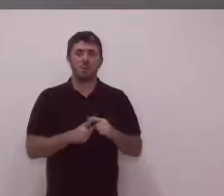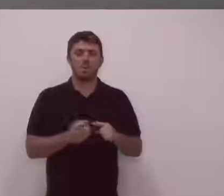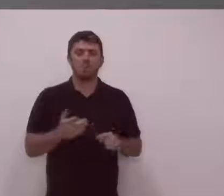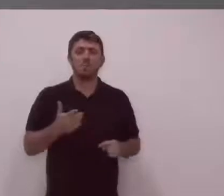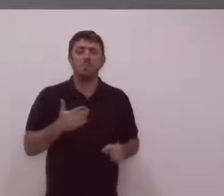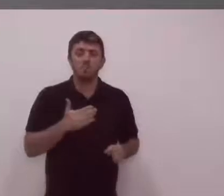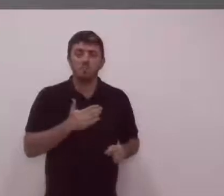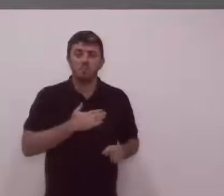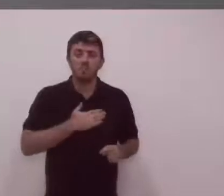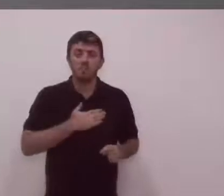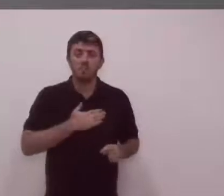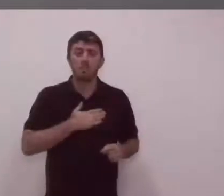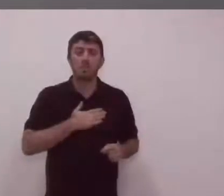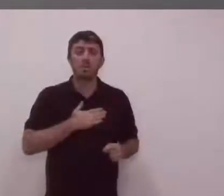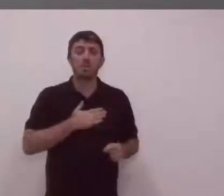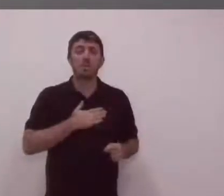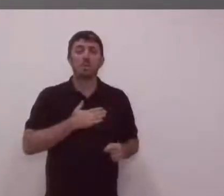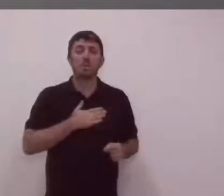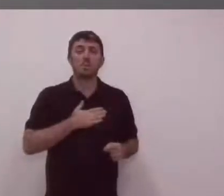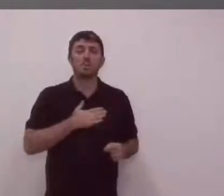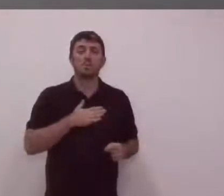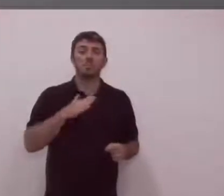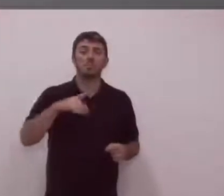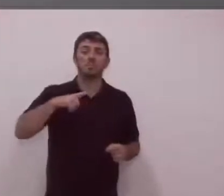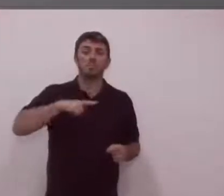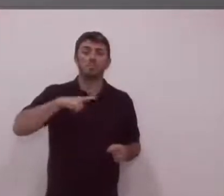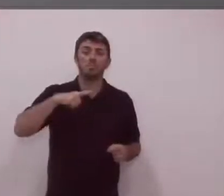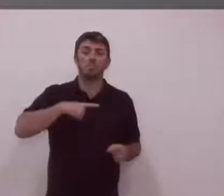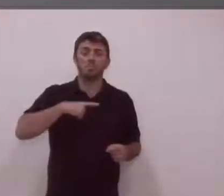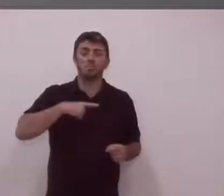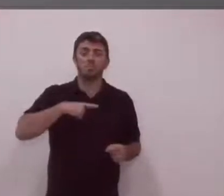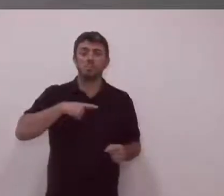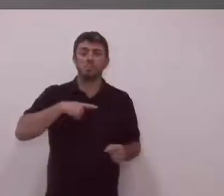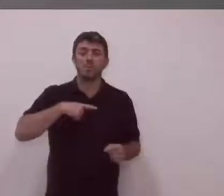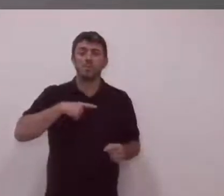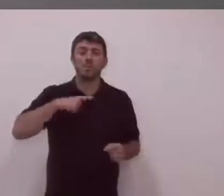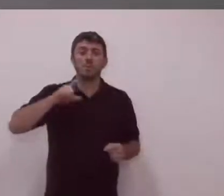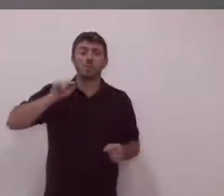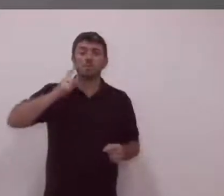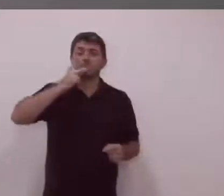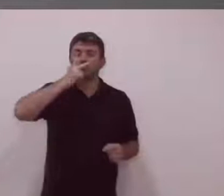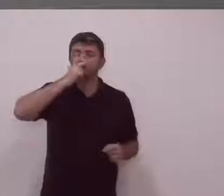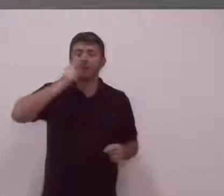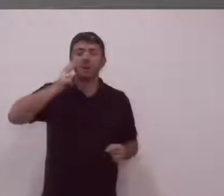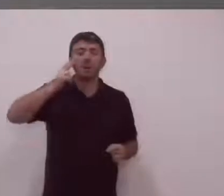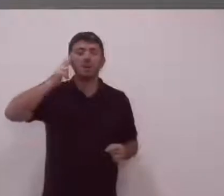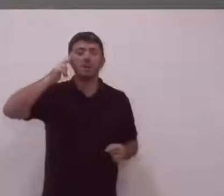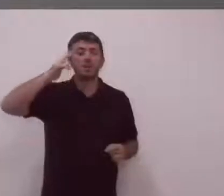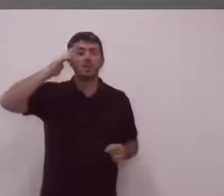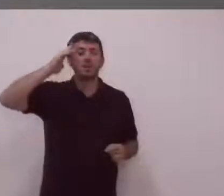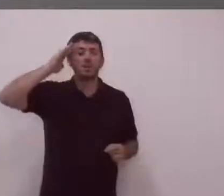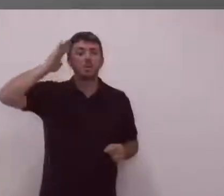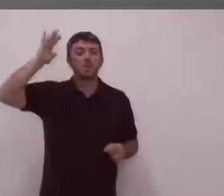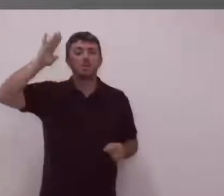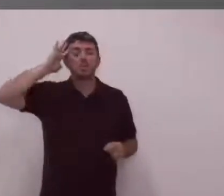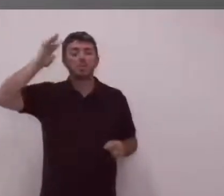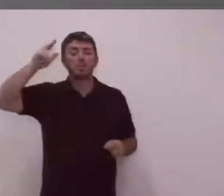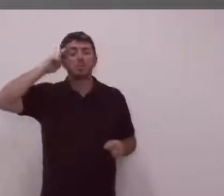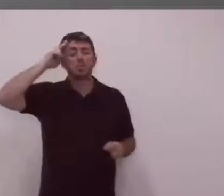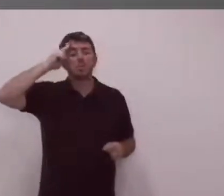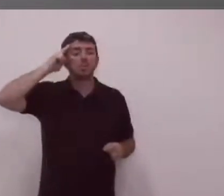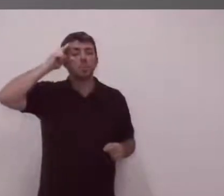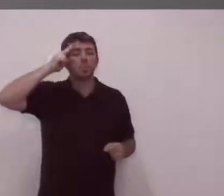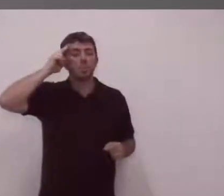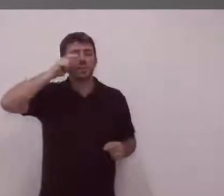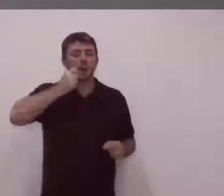alguns de alguma maneira ou outra querer tirar o prefeito do mandato